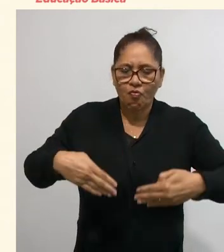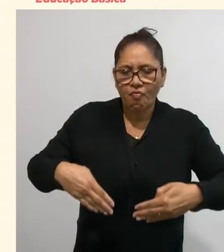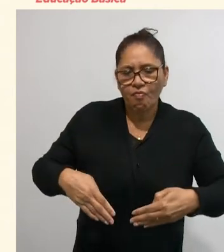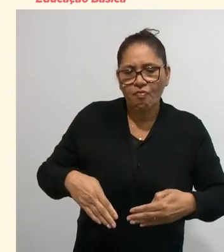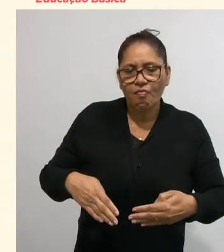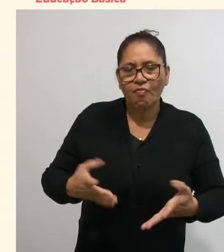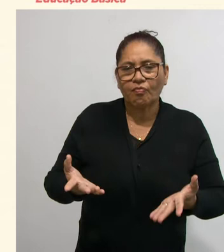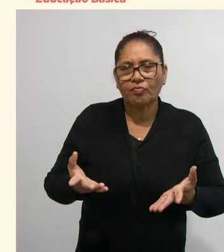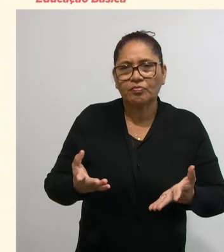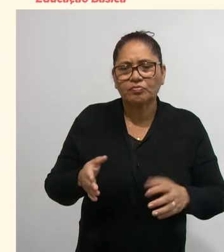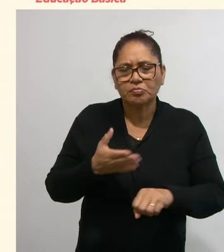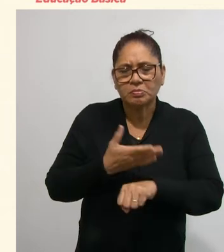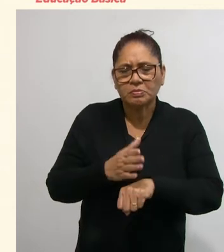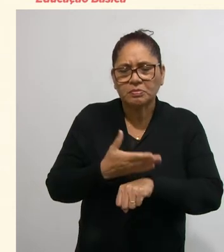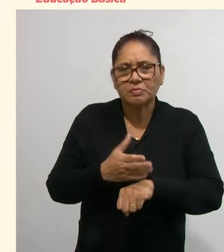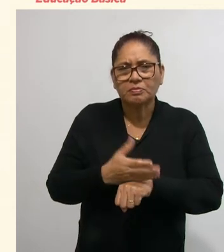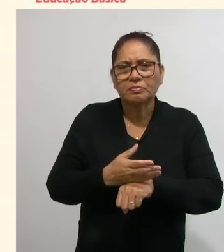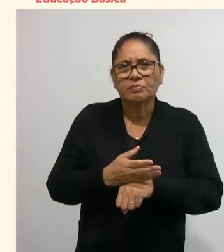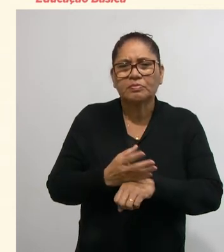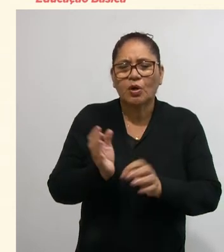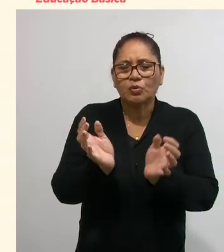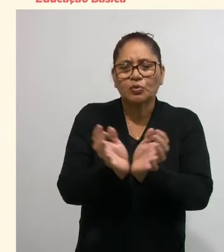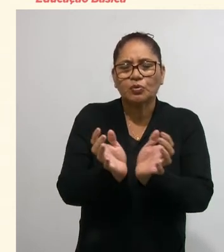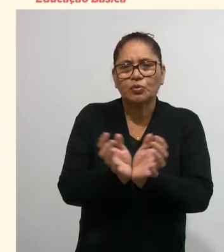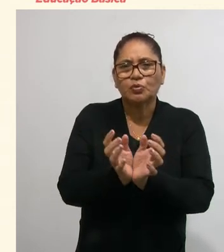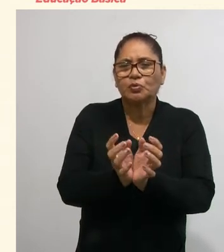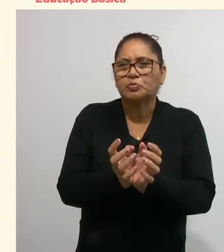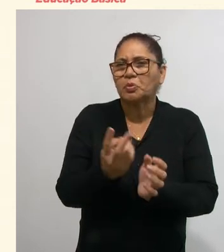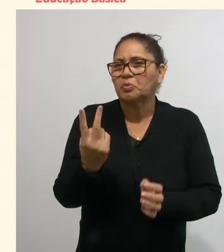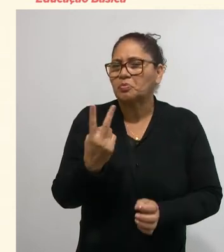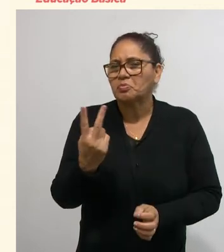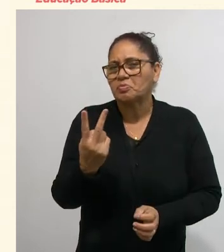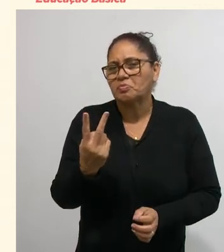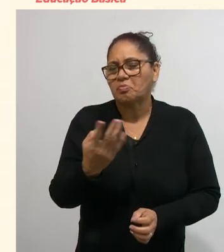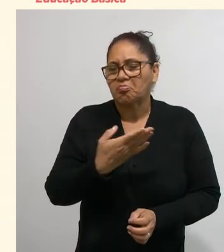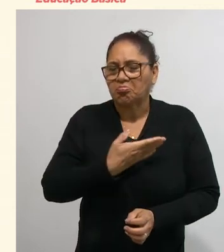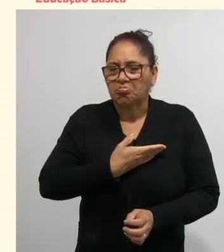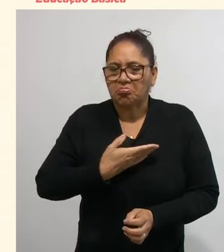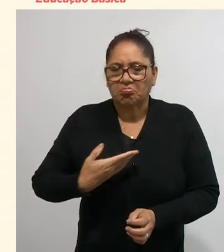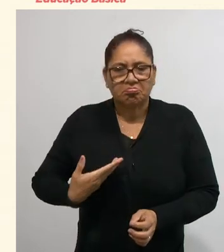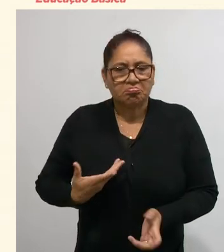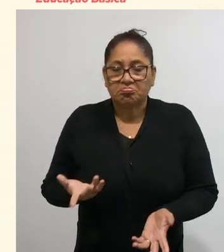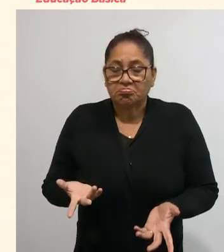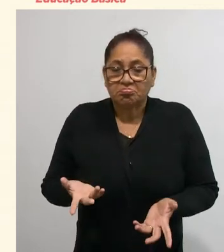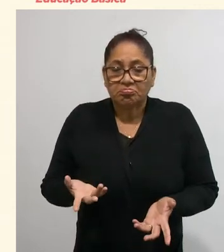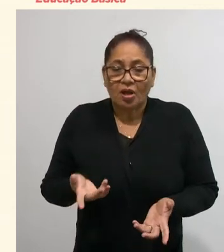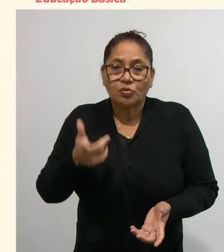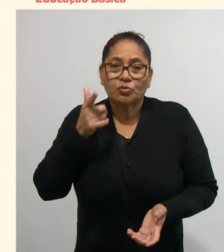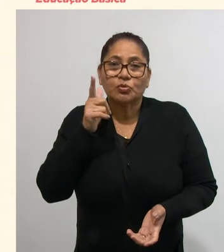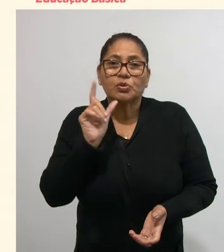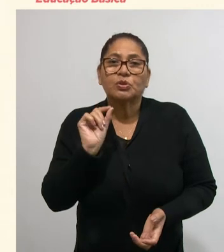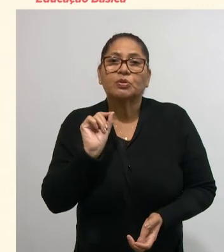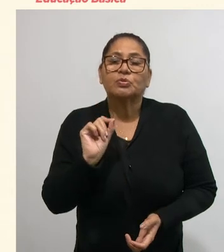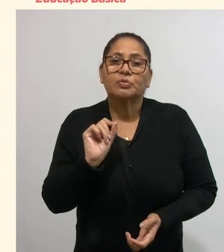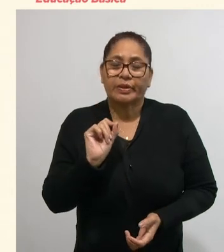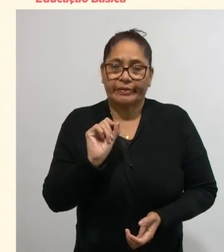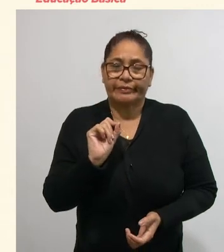prática educativa exitosa que você e ao seu grupo a sua dupla dentro da sua área de Formação conseguiu